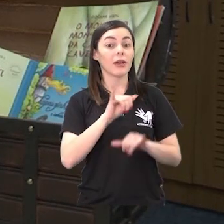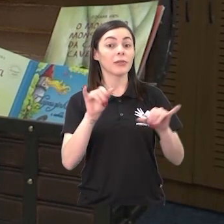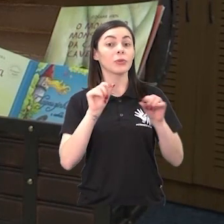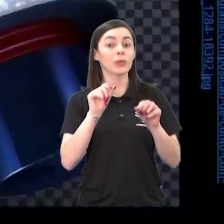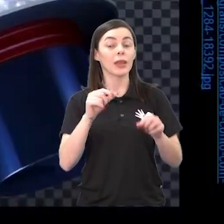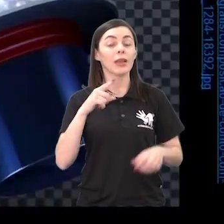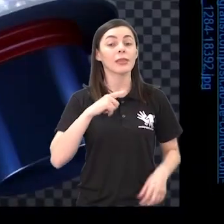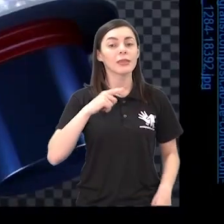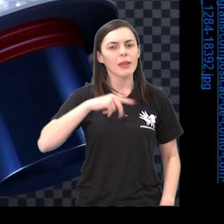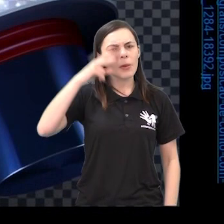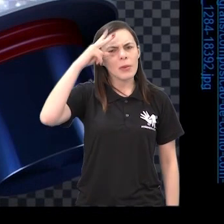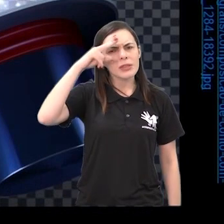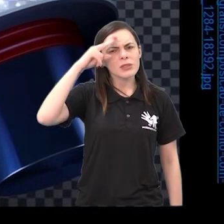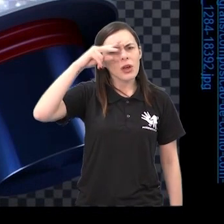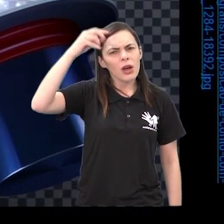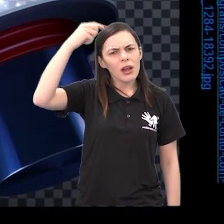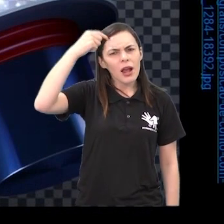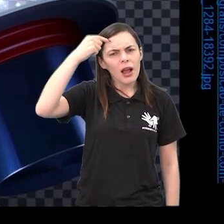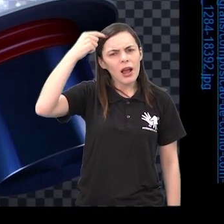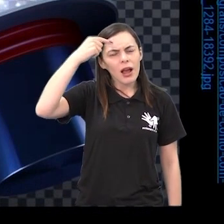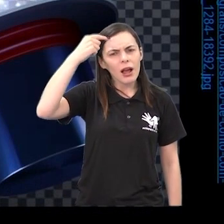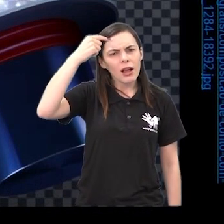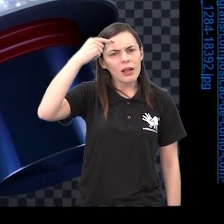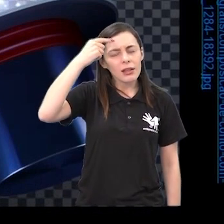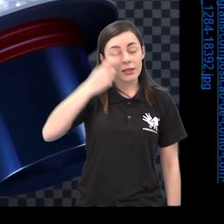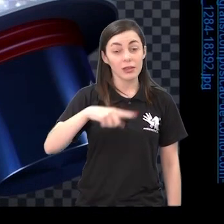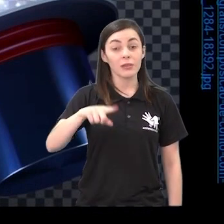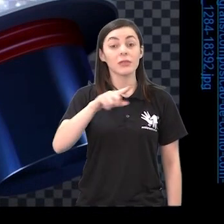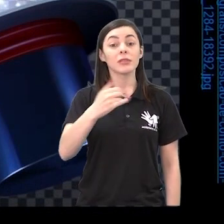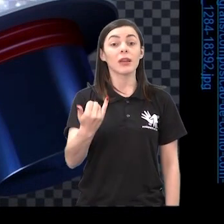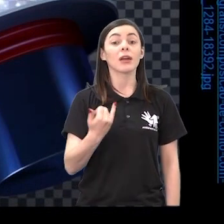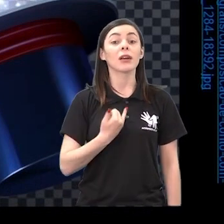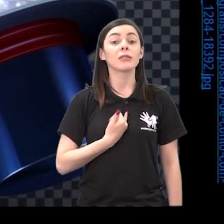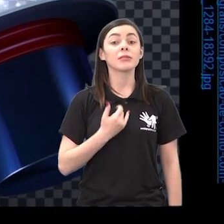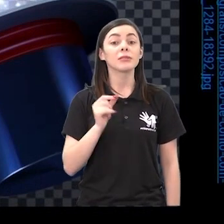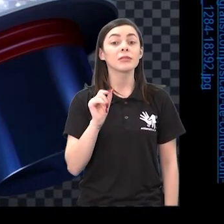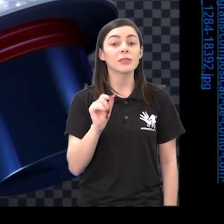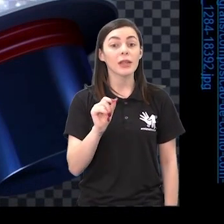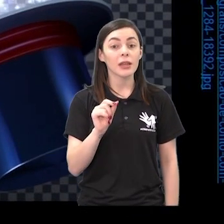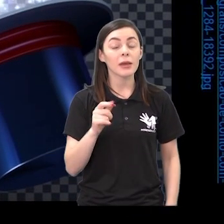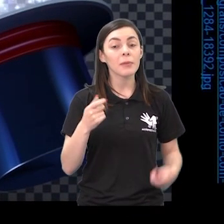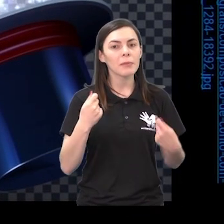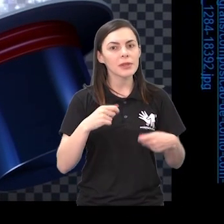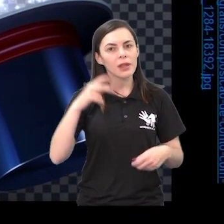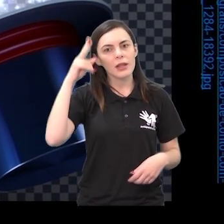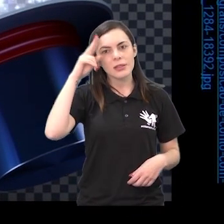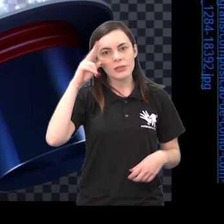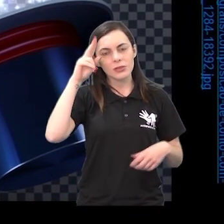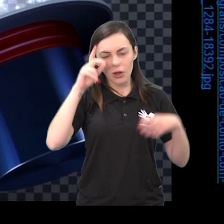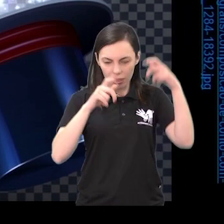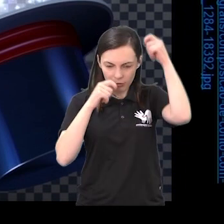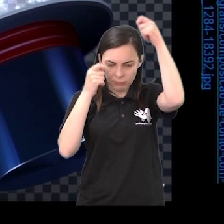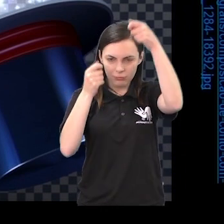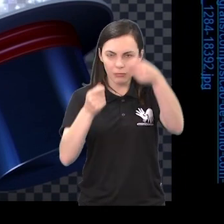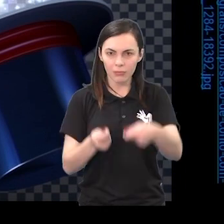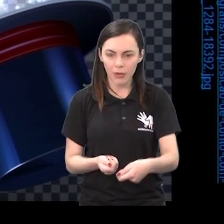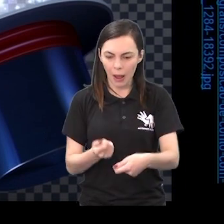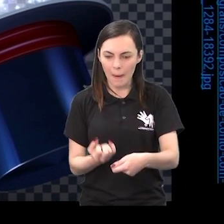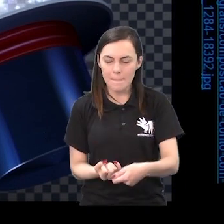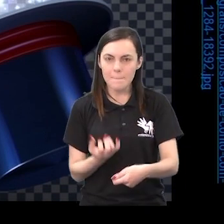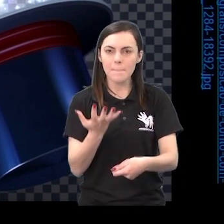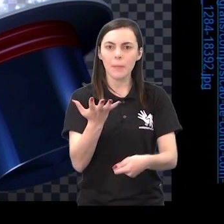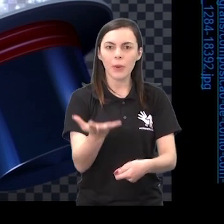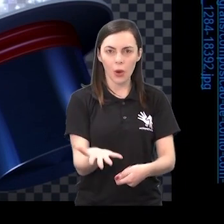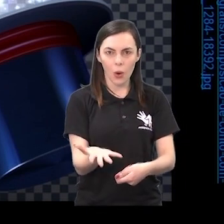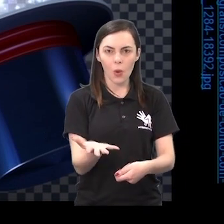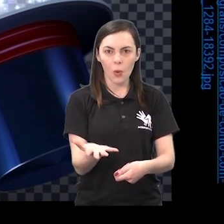relembrar. Eu vou falar o quê? Tenho uma história aqui dentro da cachola. E vocês têm que falar o quê para mim? Sai daí, dona